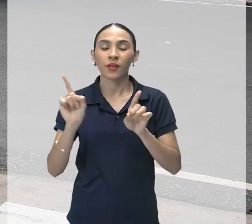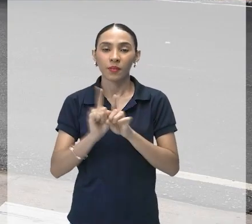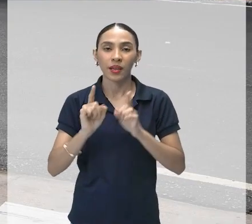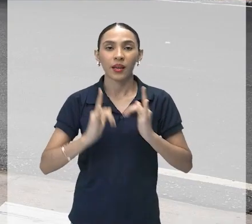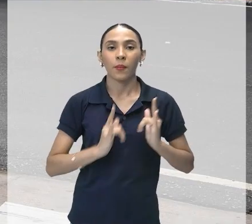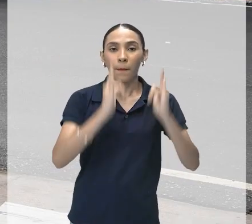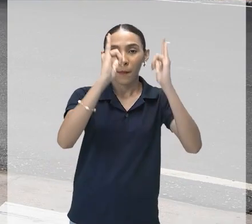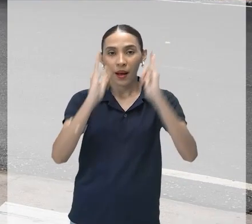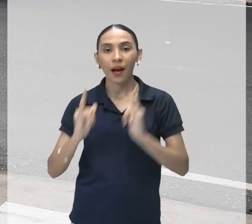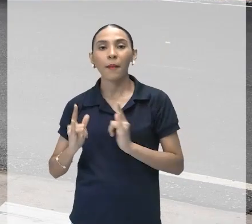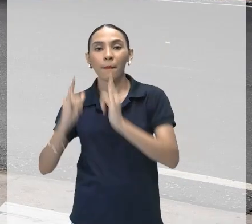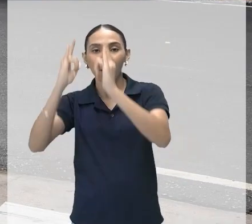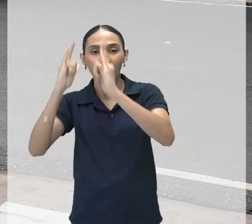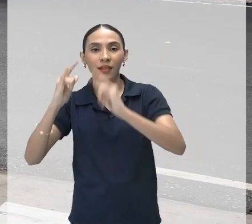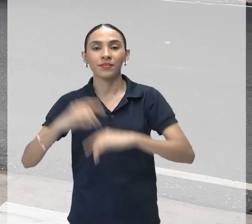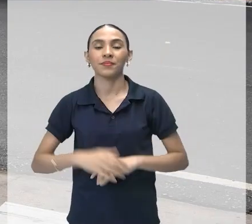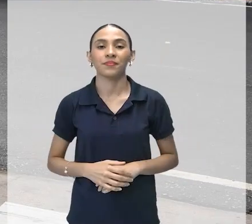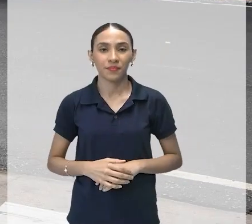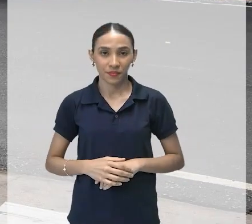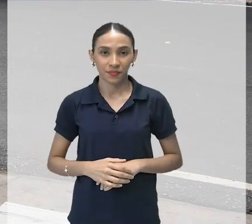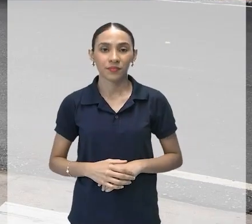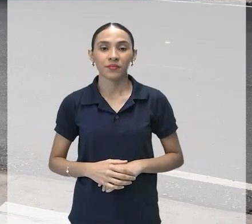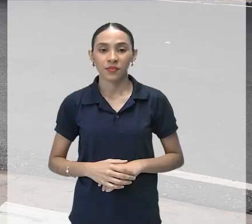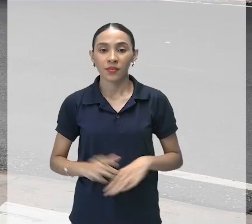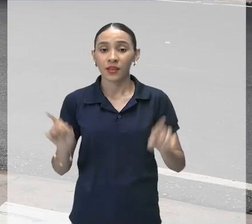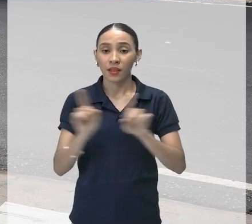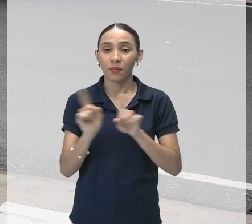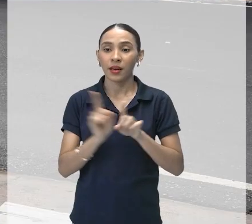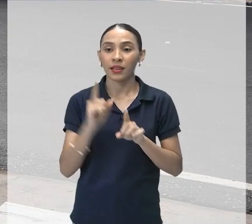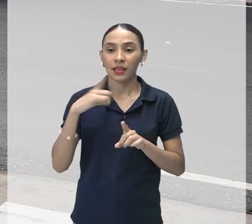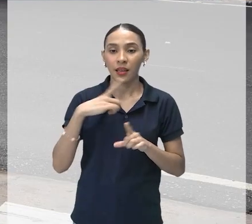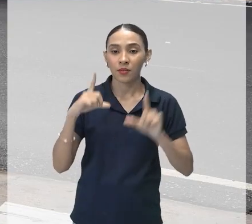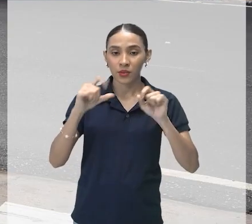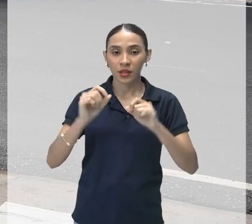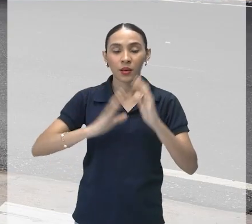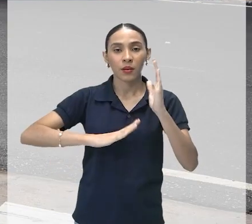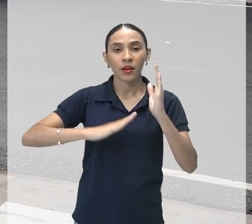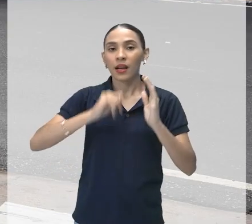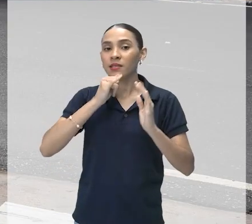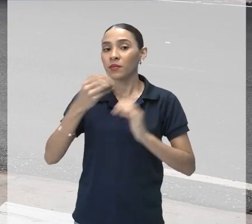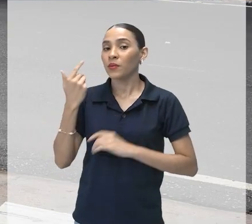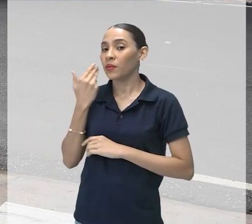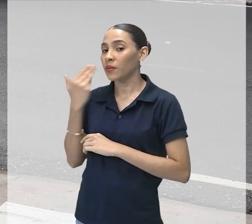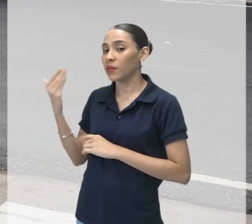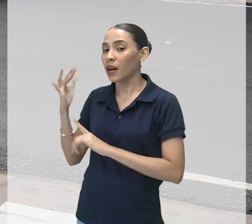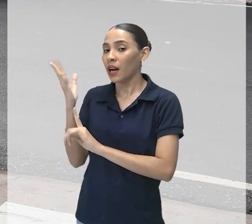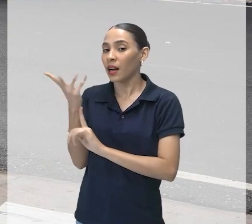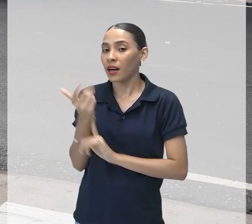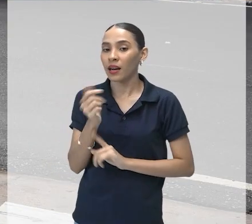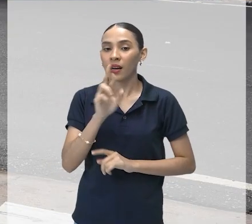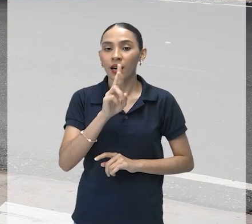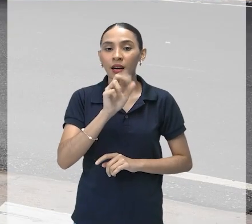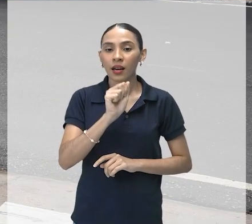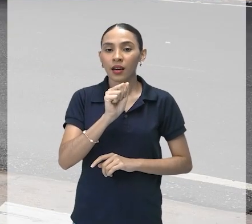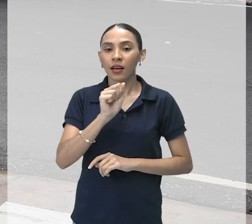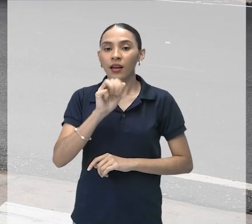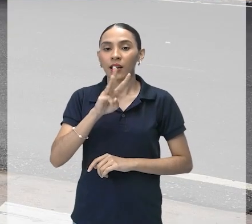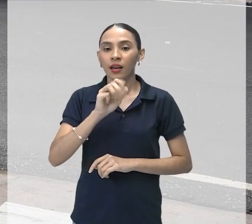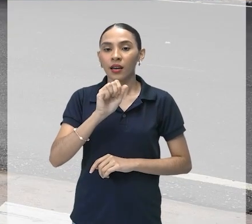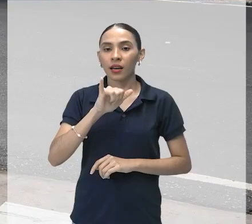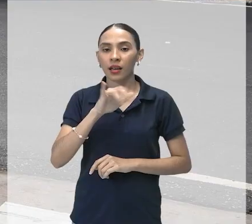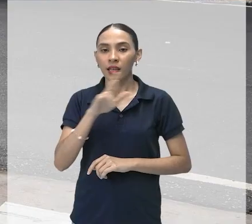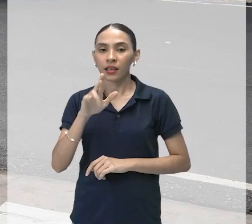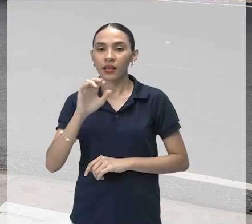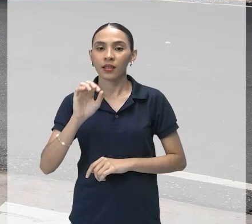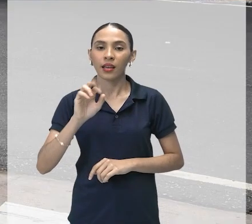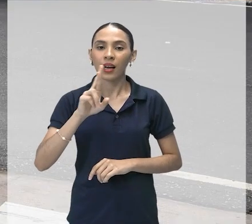das grandes cidades. Bem, aí nós temos uma obra aqui de Ray Campos, conhecido como